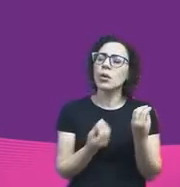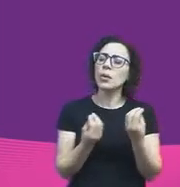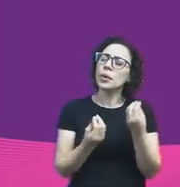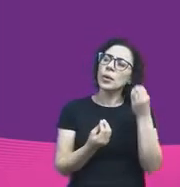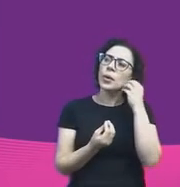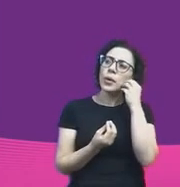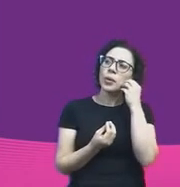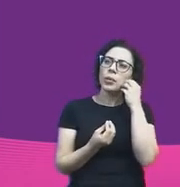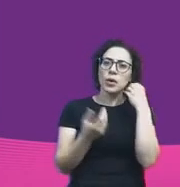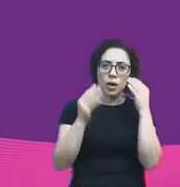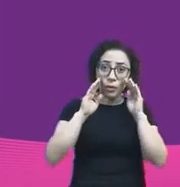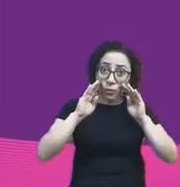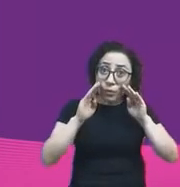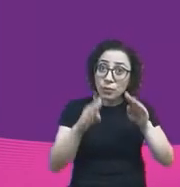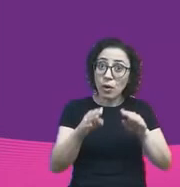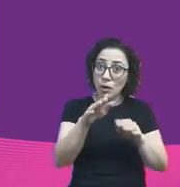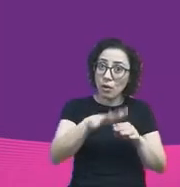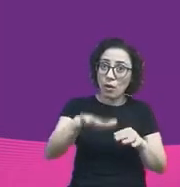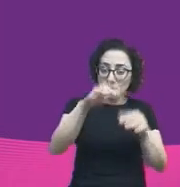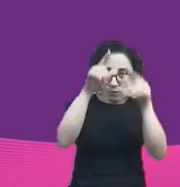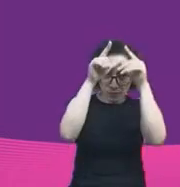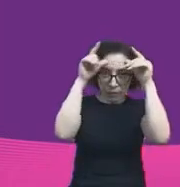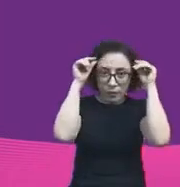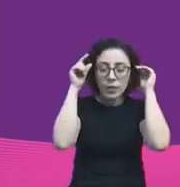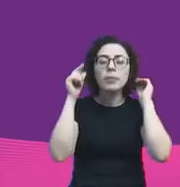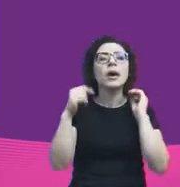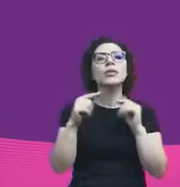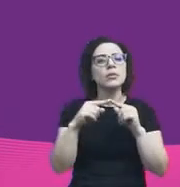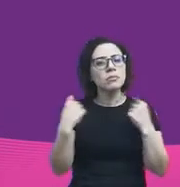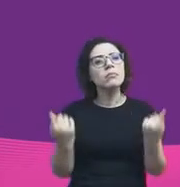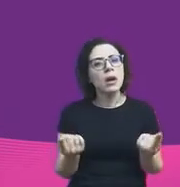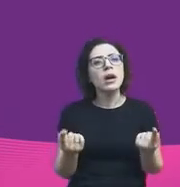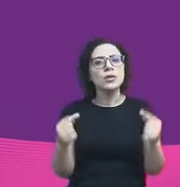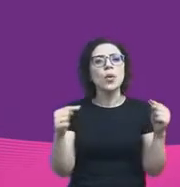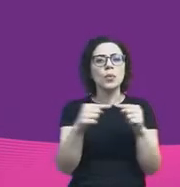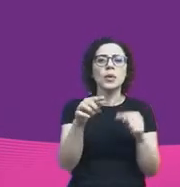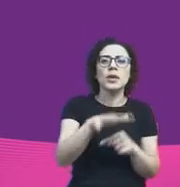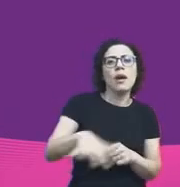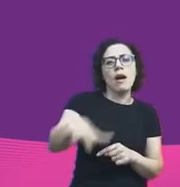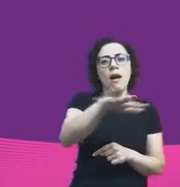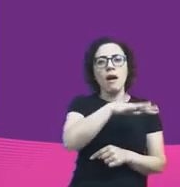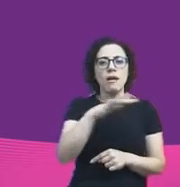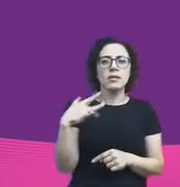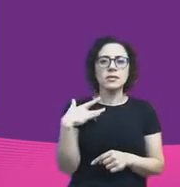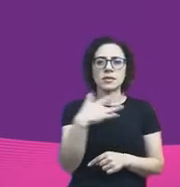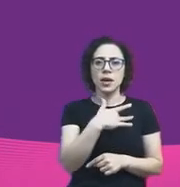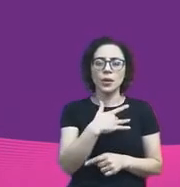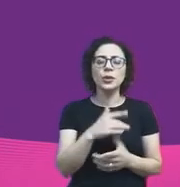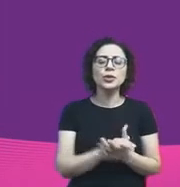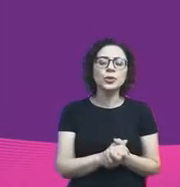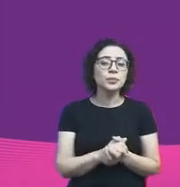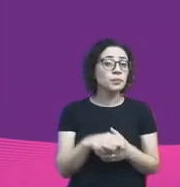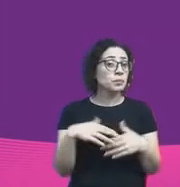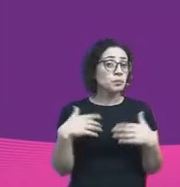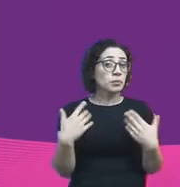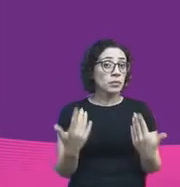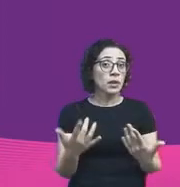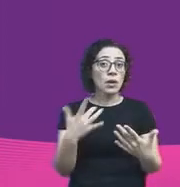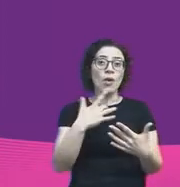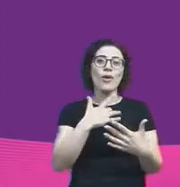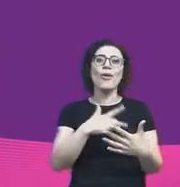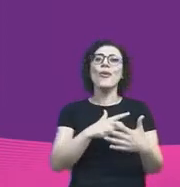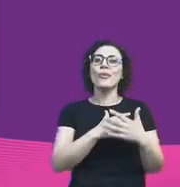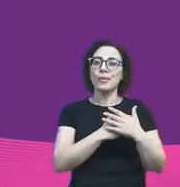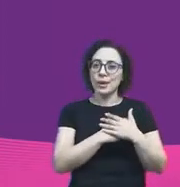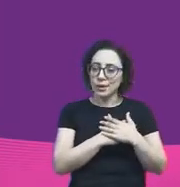uma discussão, uma evidência do que tem em cada um deles, né? Então, a compaixão é uma crise mundial, da mesma forma